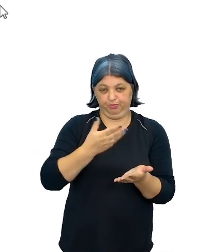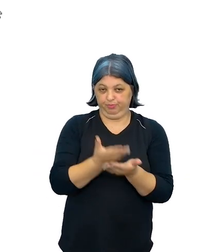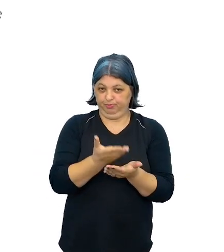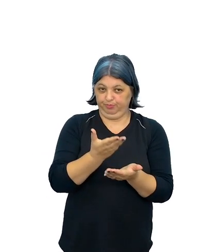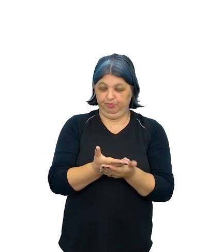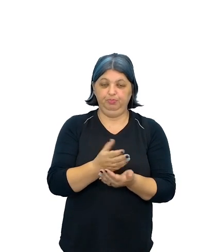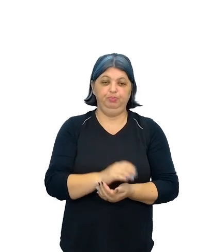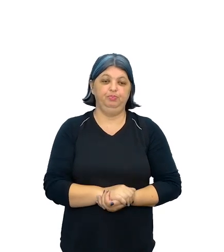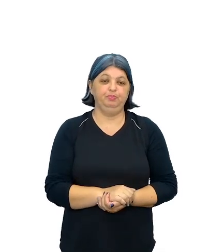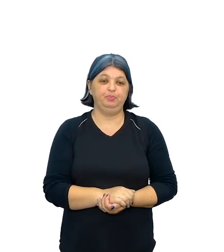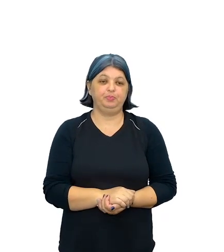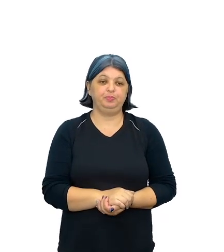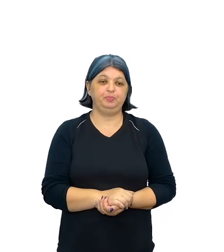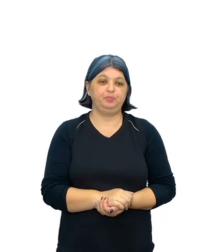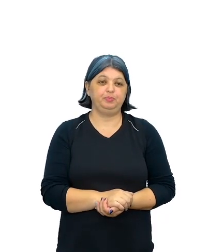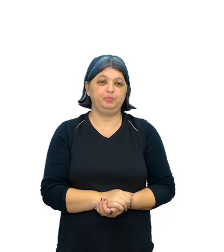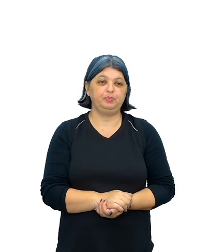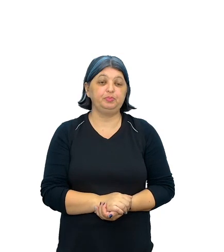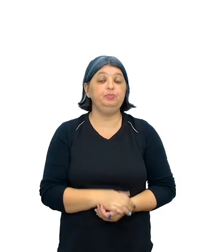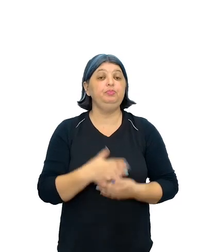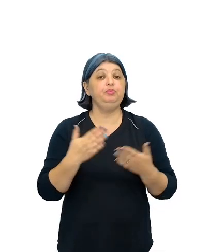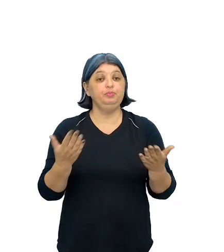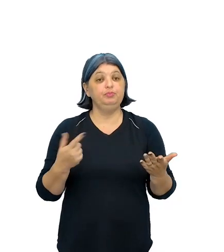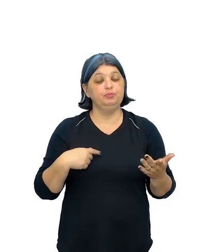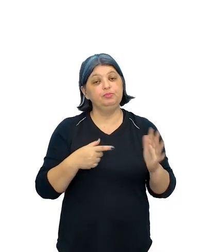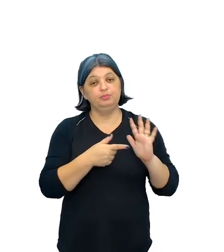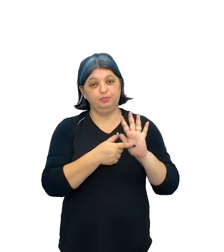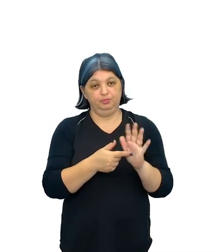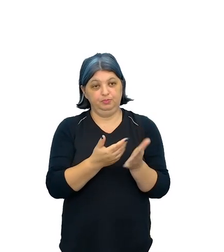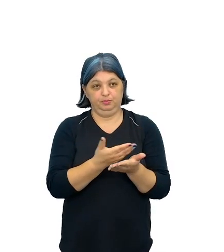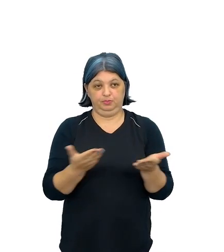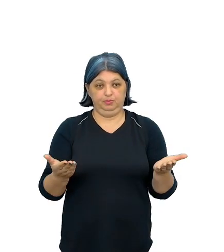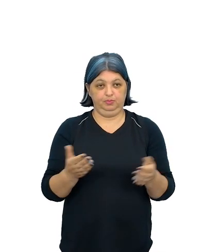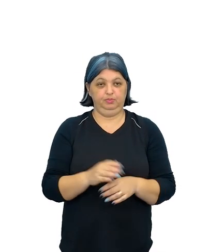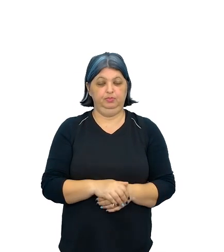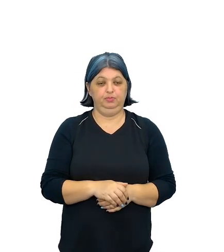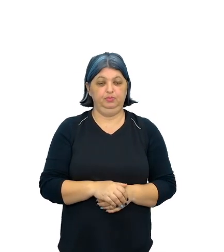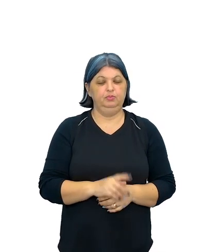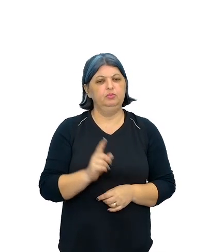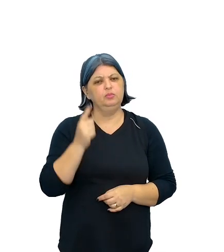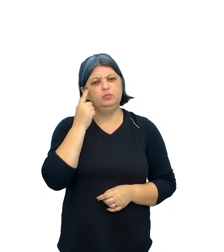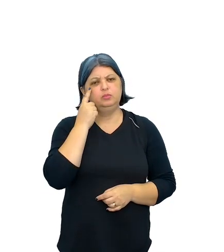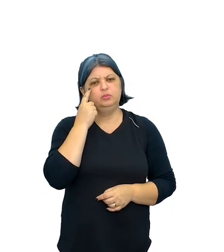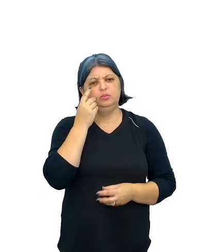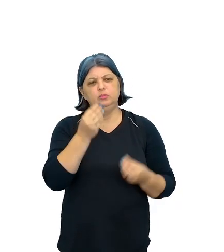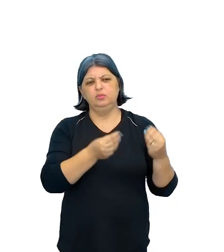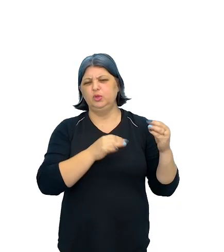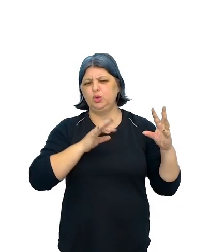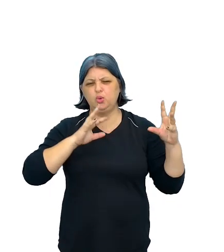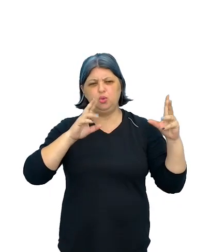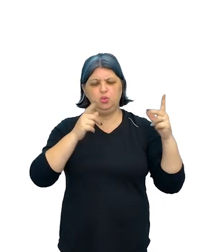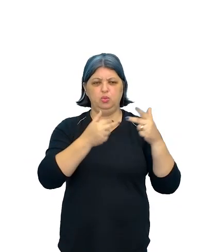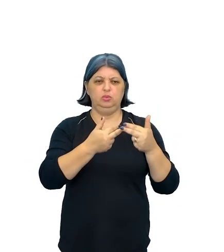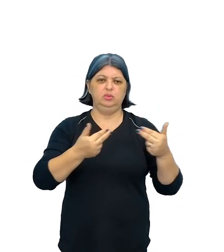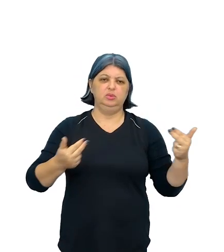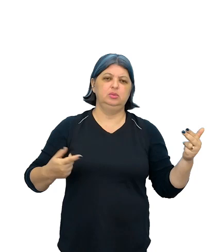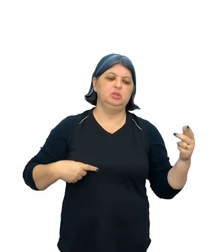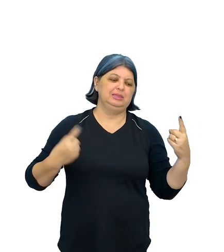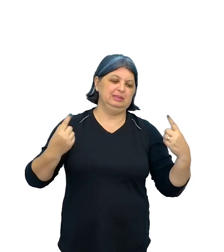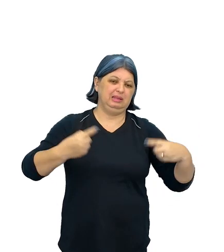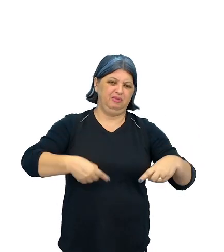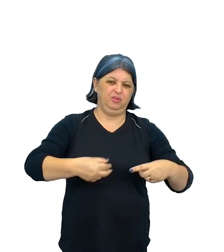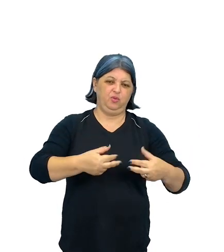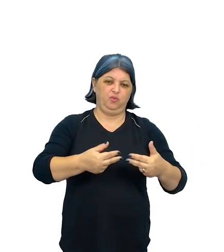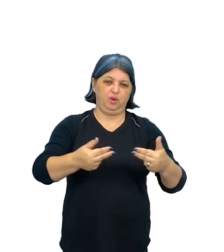bom? E é isso que nós queremos mostrar para vocês, que quando nós pensamos em toda essa questão dos